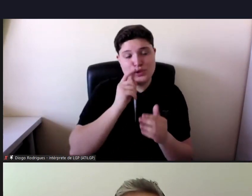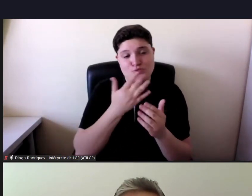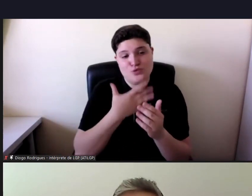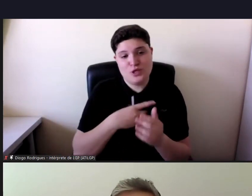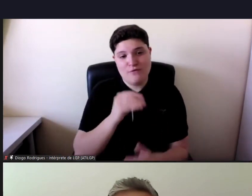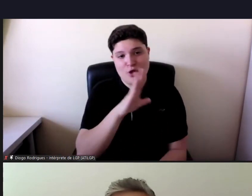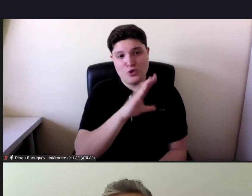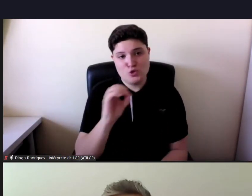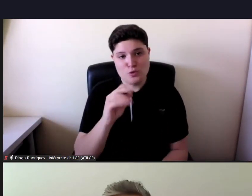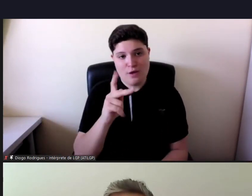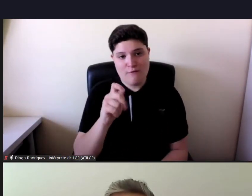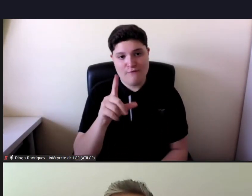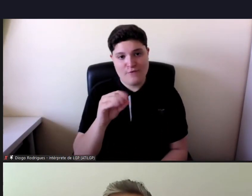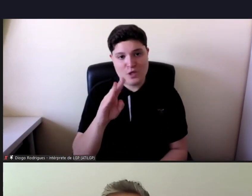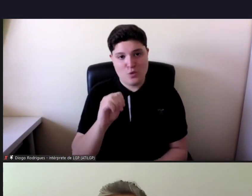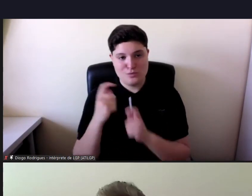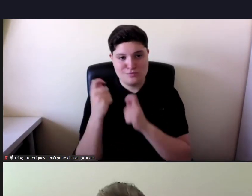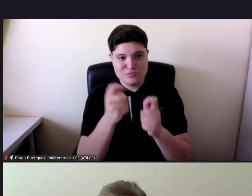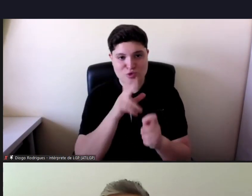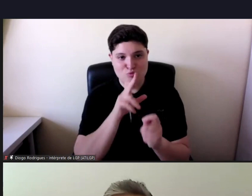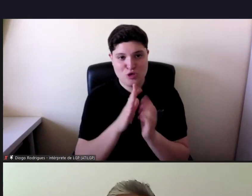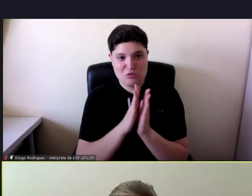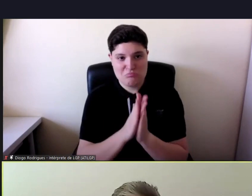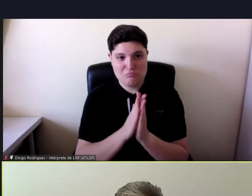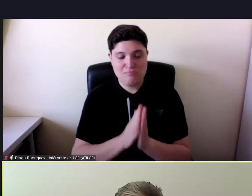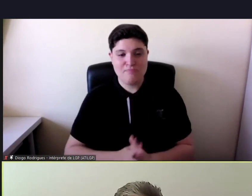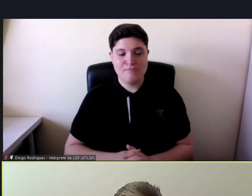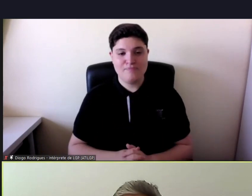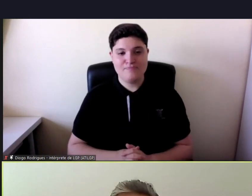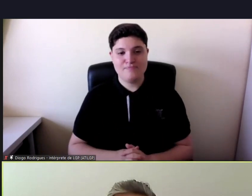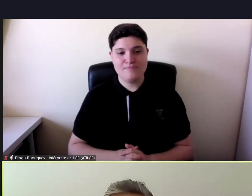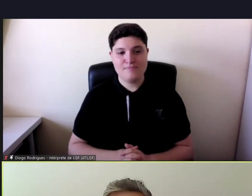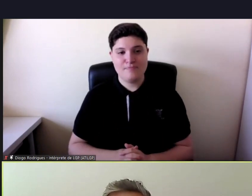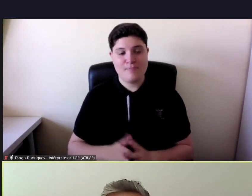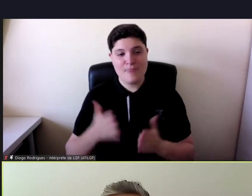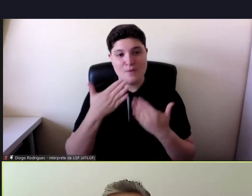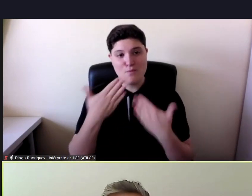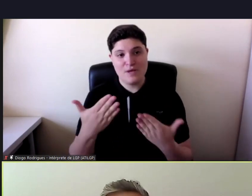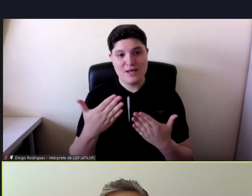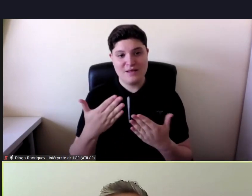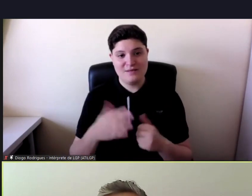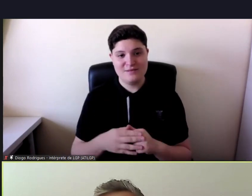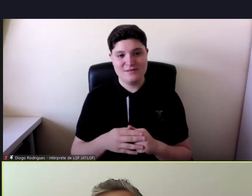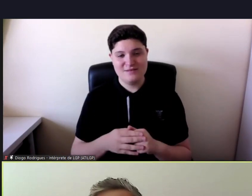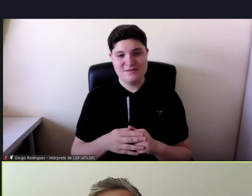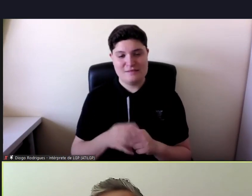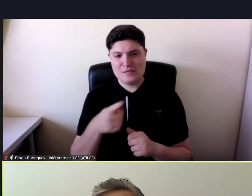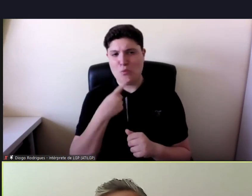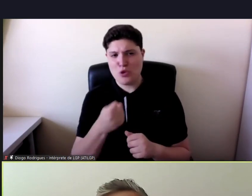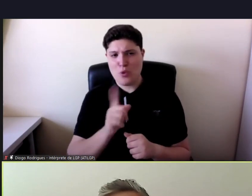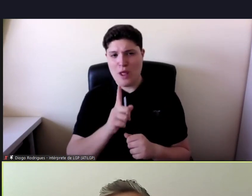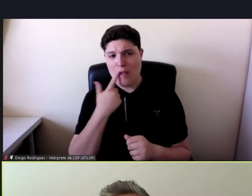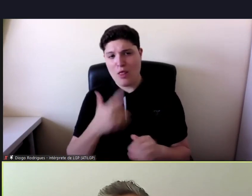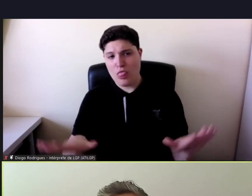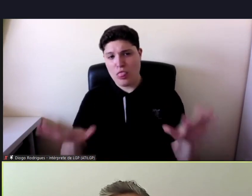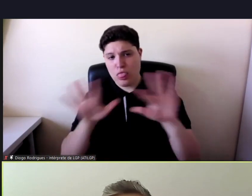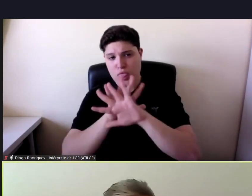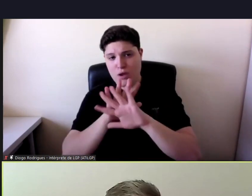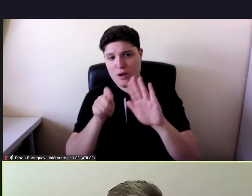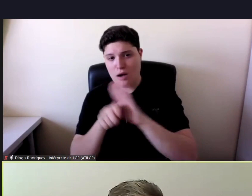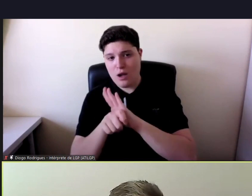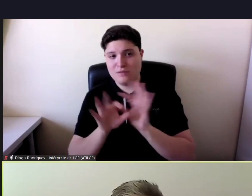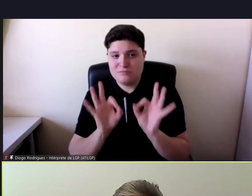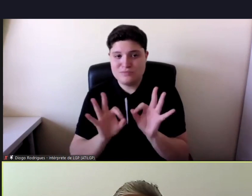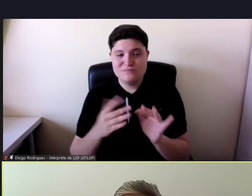a convenção mais importante, a Convenção Quadro, que lhe dá origem, e olhar também isto na perspectiva do estoque, do que está acumulado,